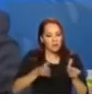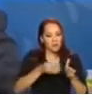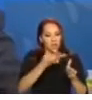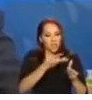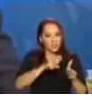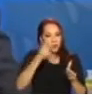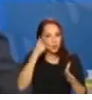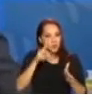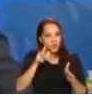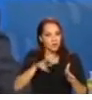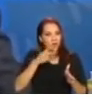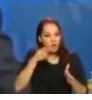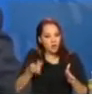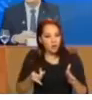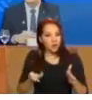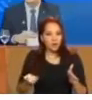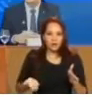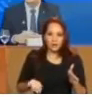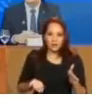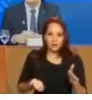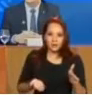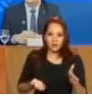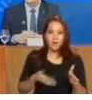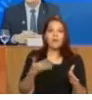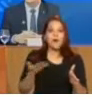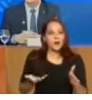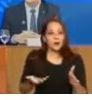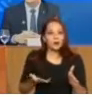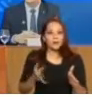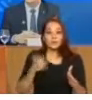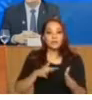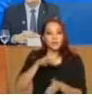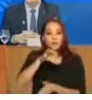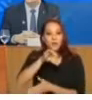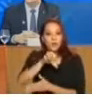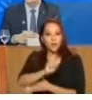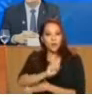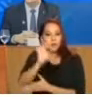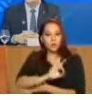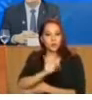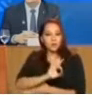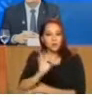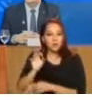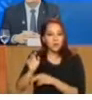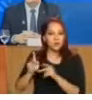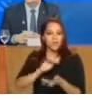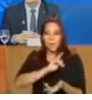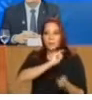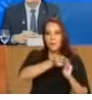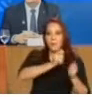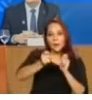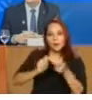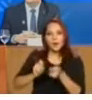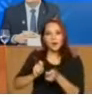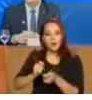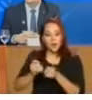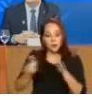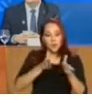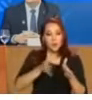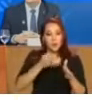nós estamos afirmando aqui? Vamos dizer assim, 98% do público pago em 45